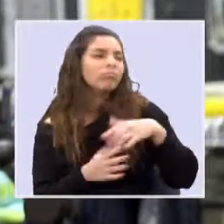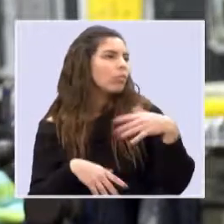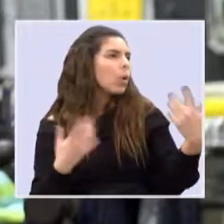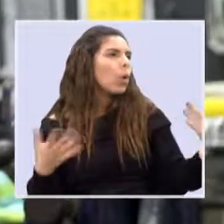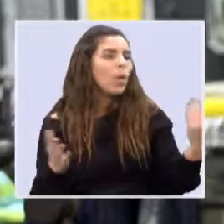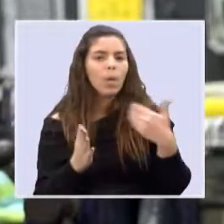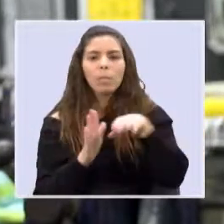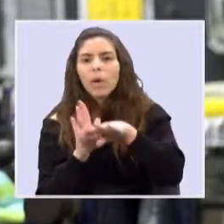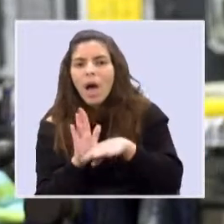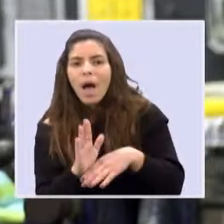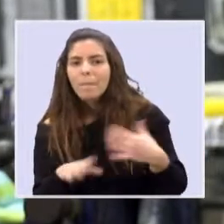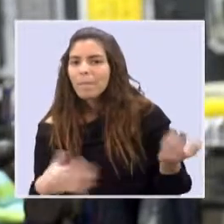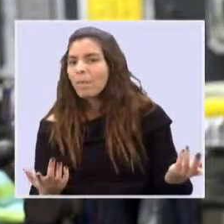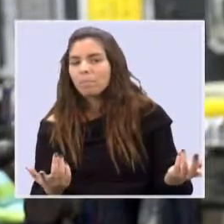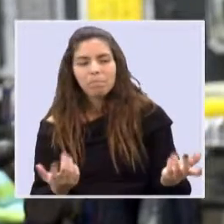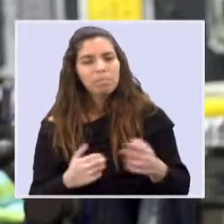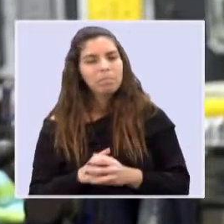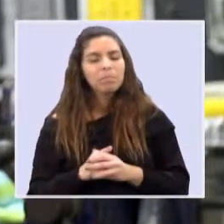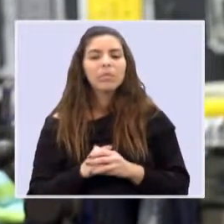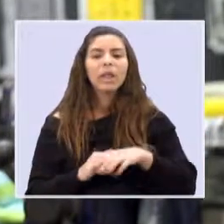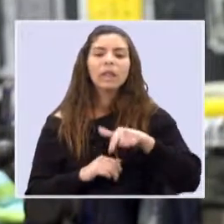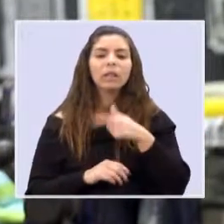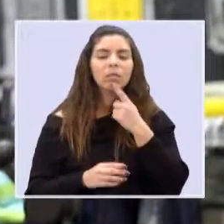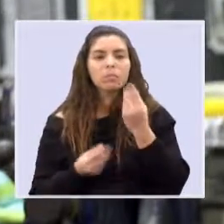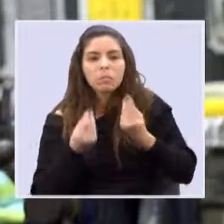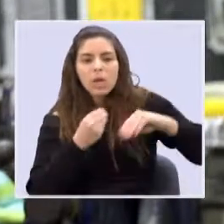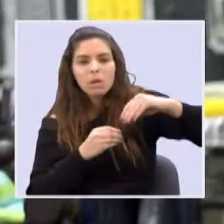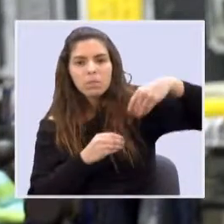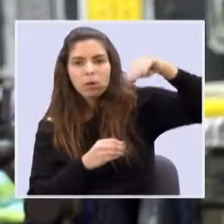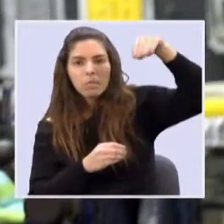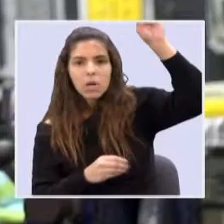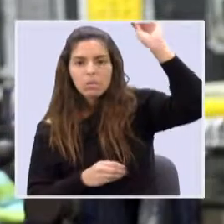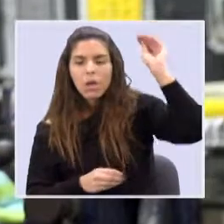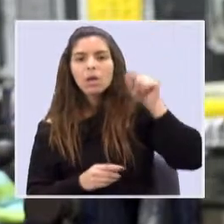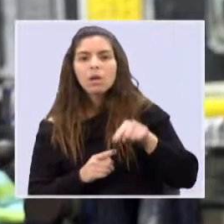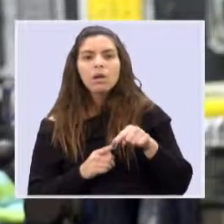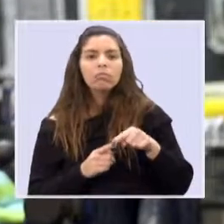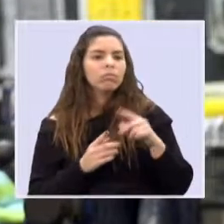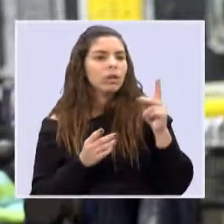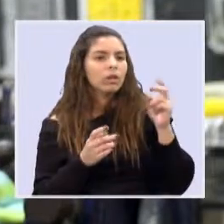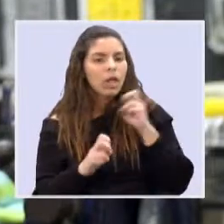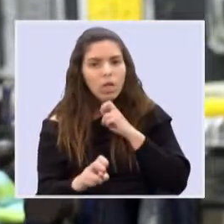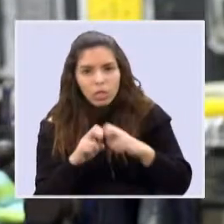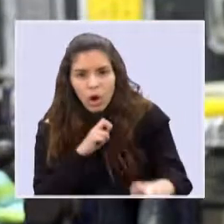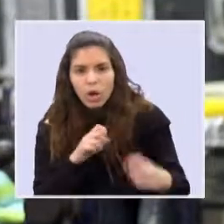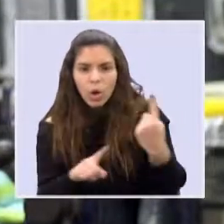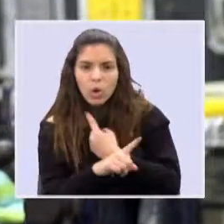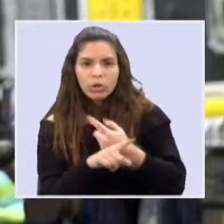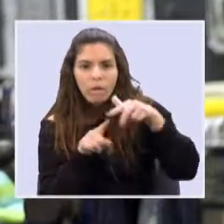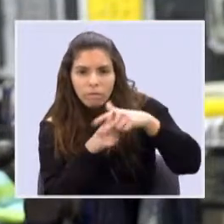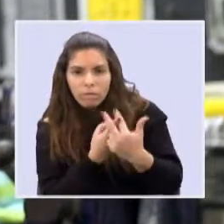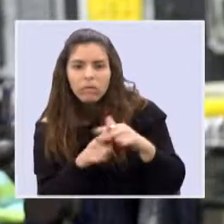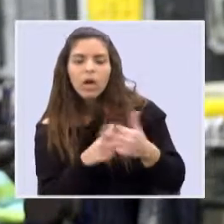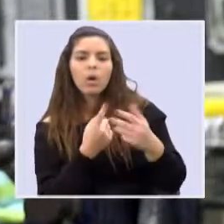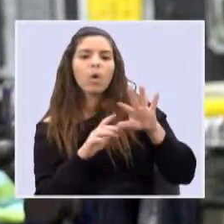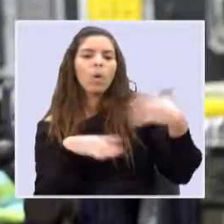mas... E eventualmente começamos a adicionar outros meios, ferramentas de eletrónica,